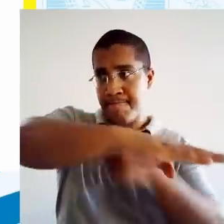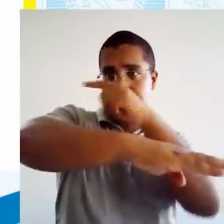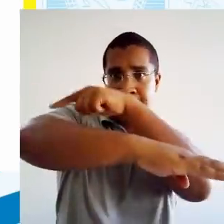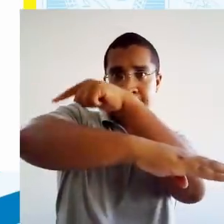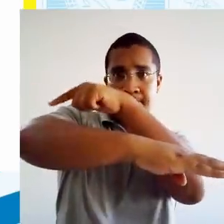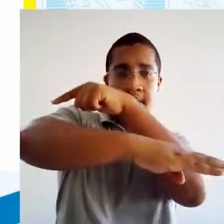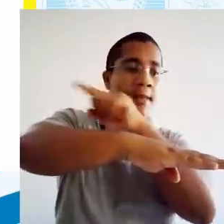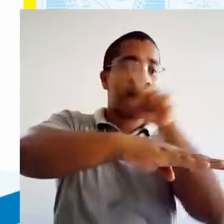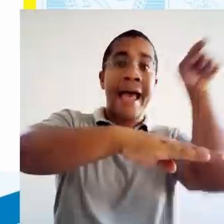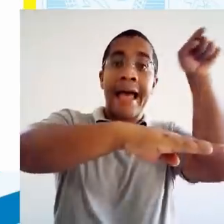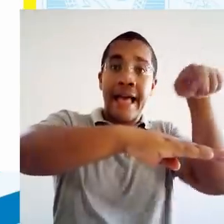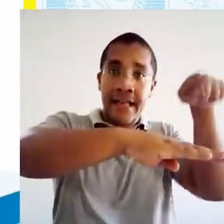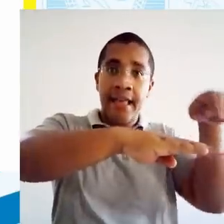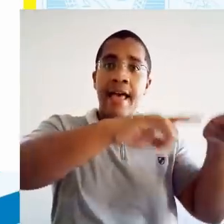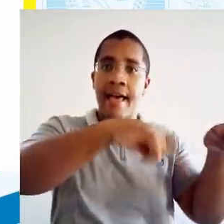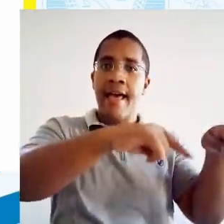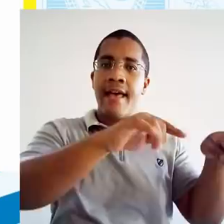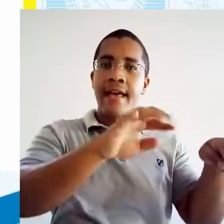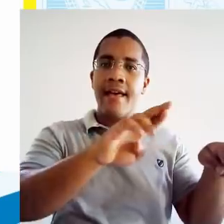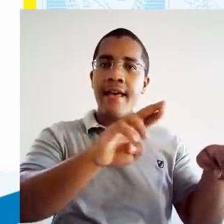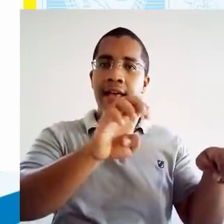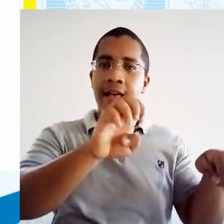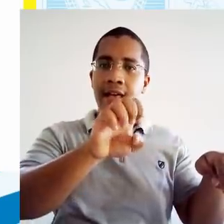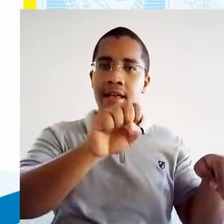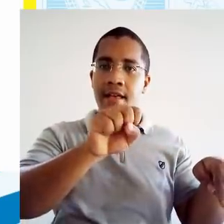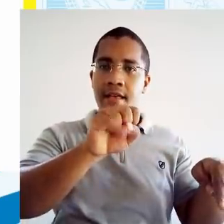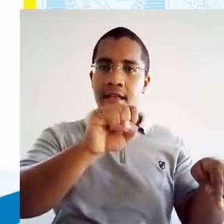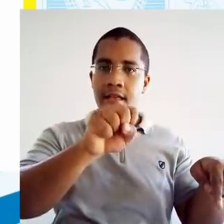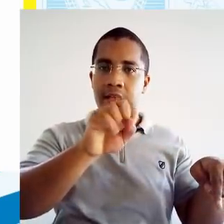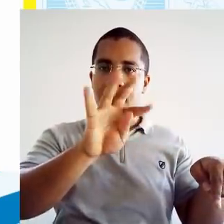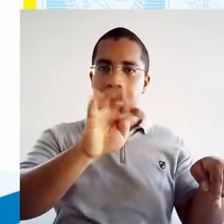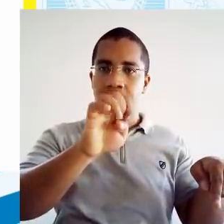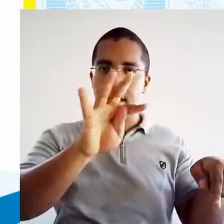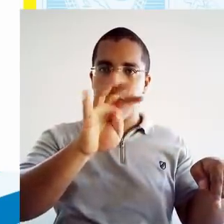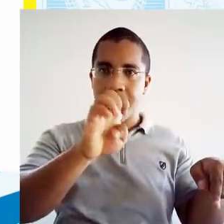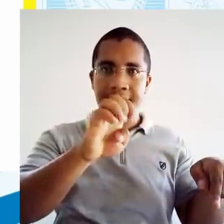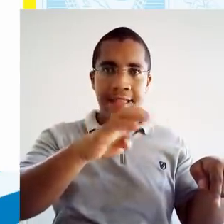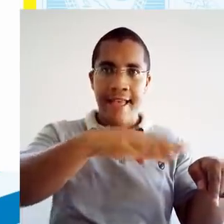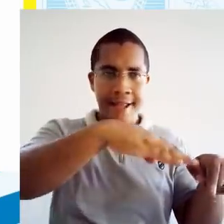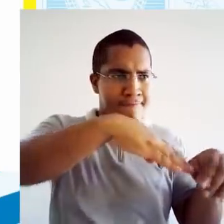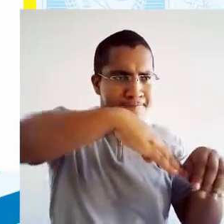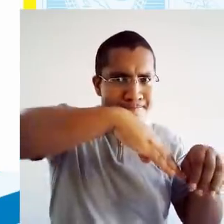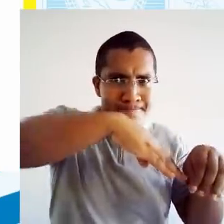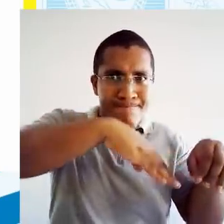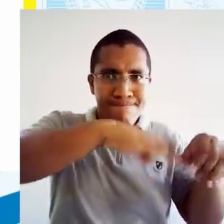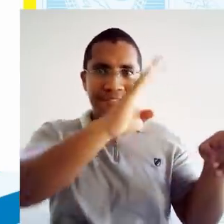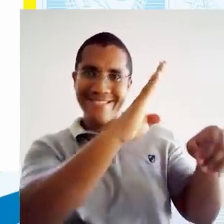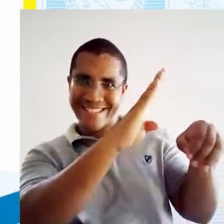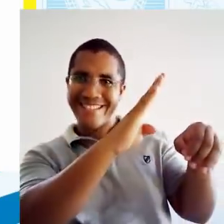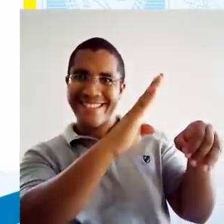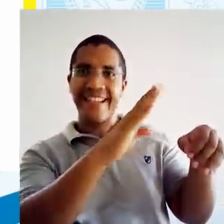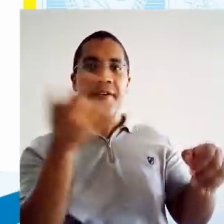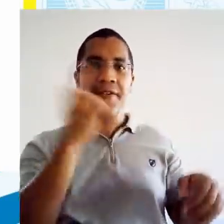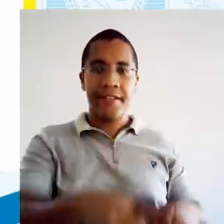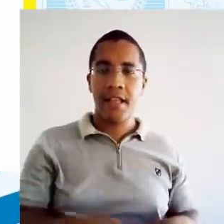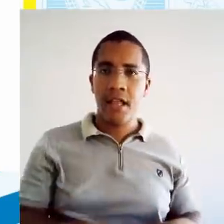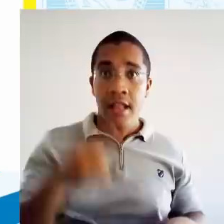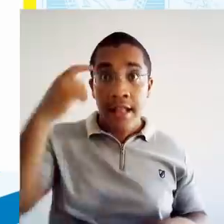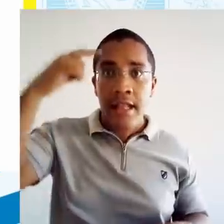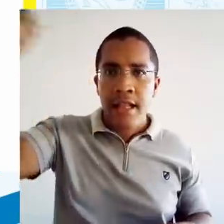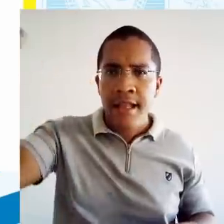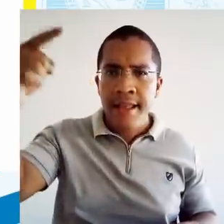força resistente. Lembram daquela gangorra que a gente brincava quando era pequeno?